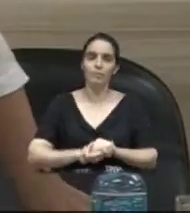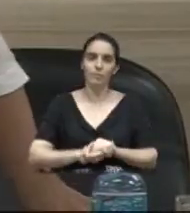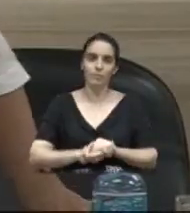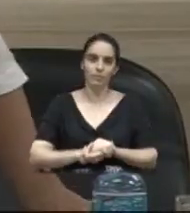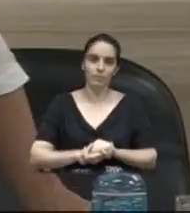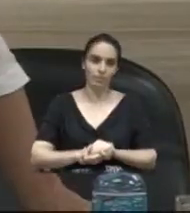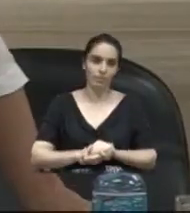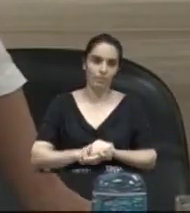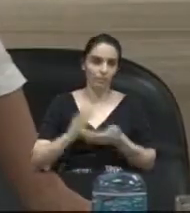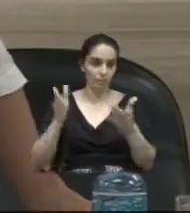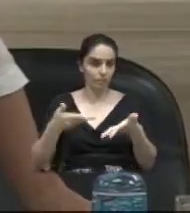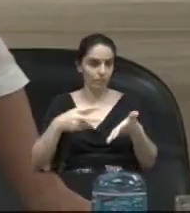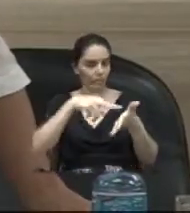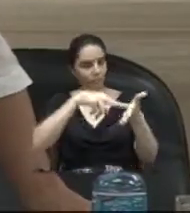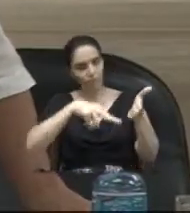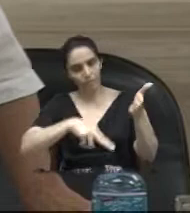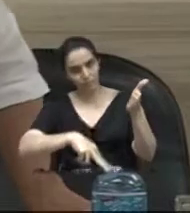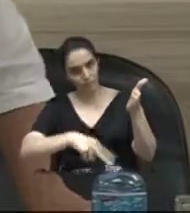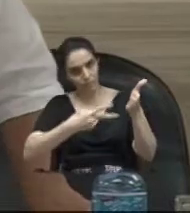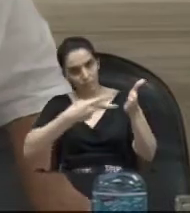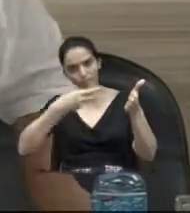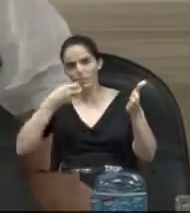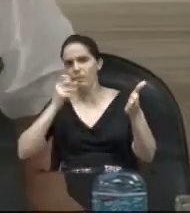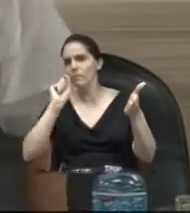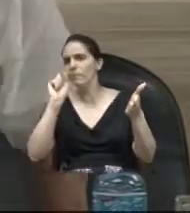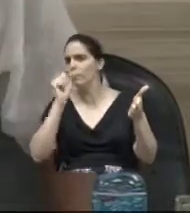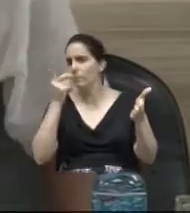parando um pouco para analisar, percebemos que